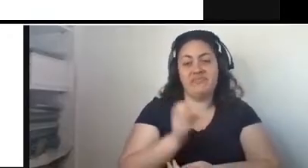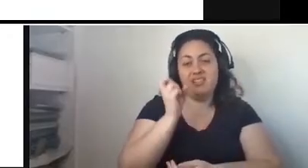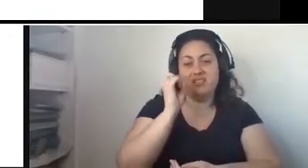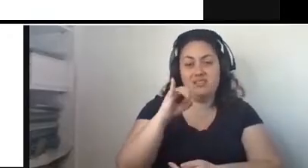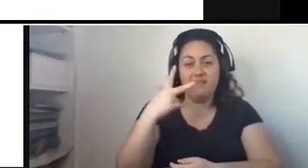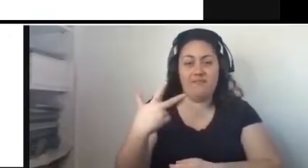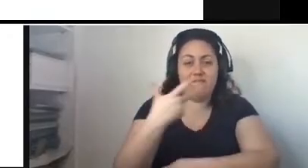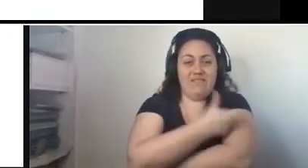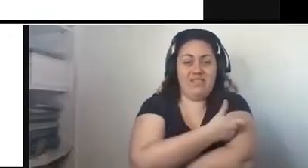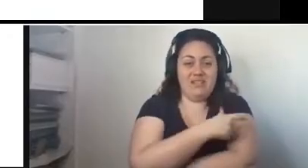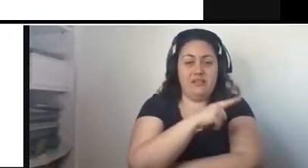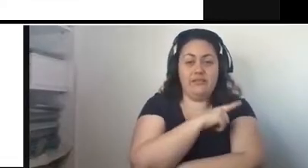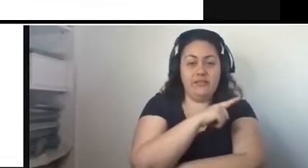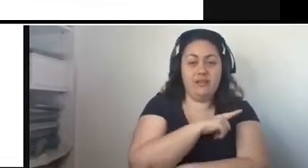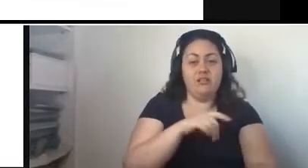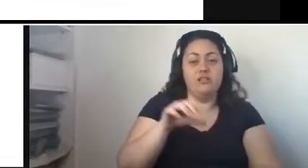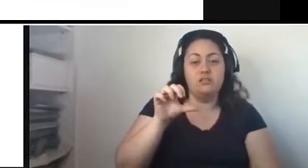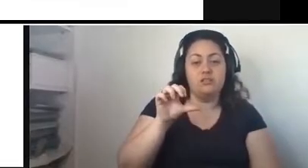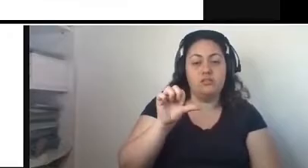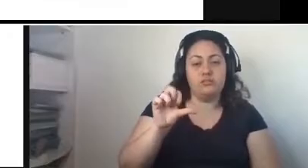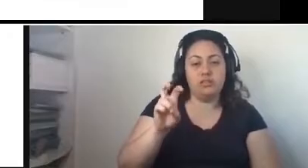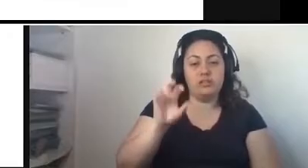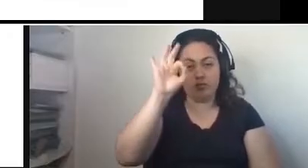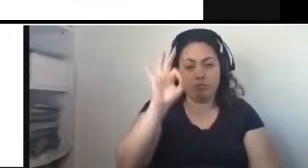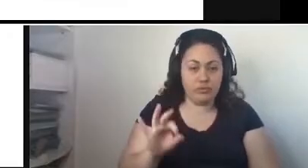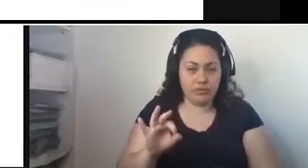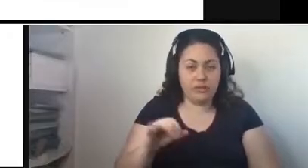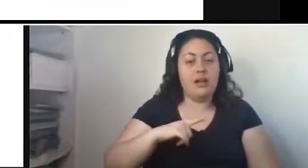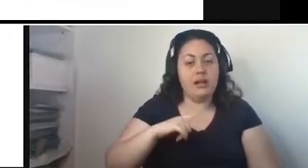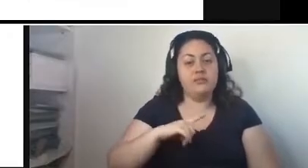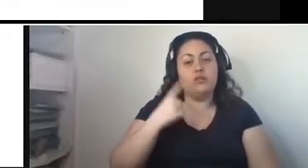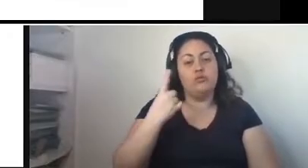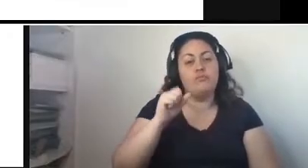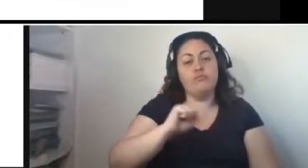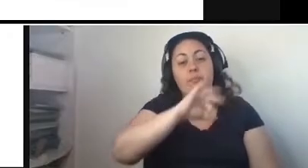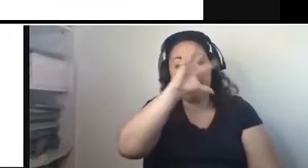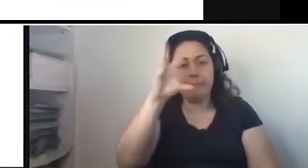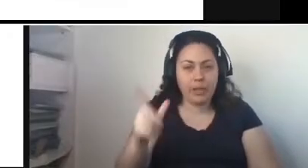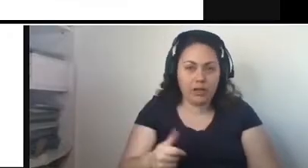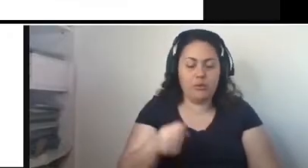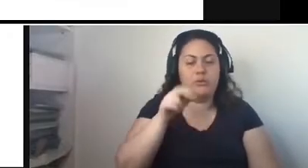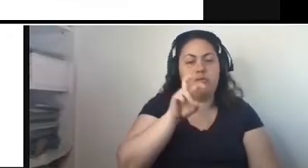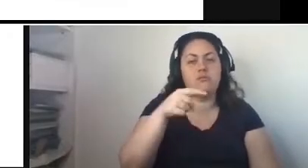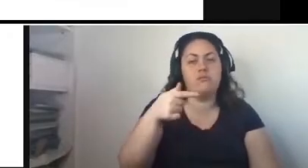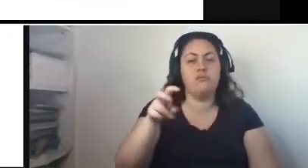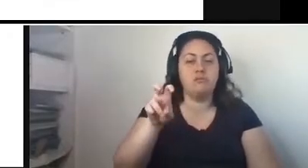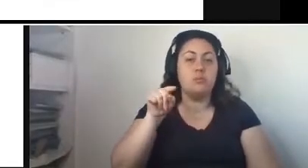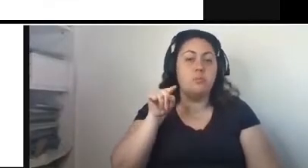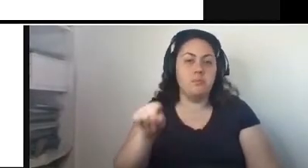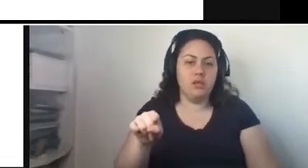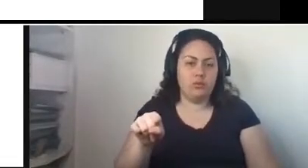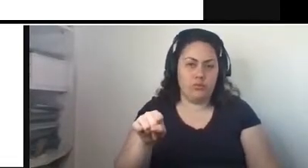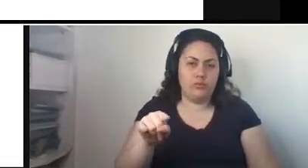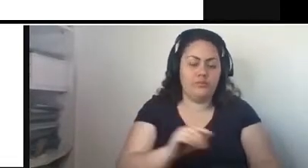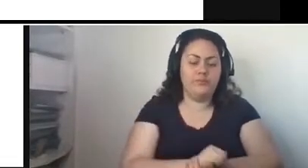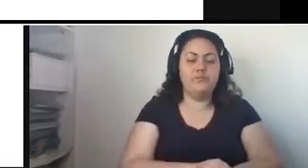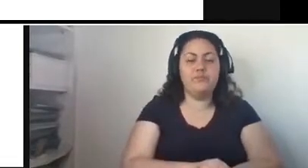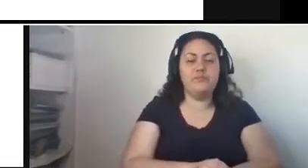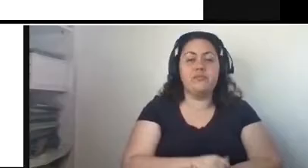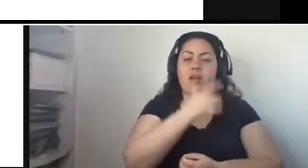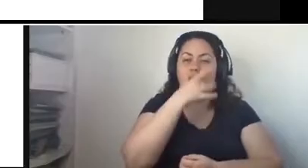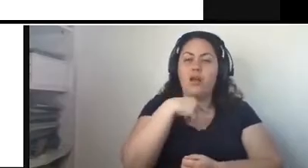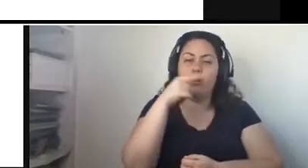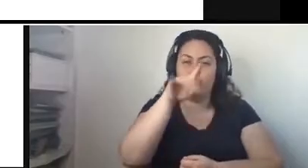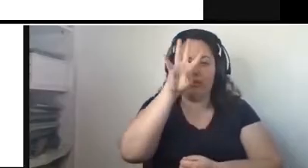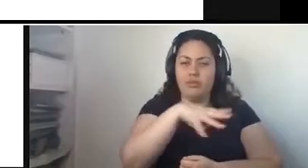95% de eficácia, aí nós teremos 1 milhão e 575 mil casos. Bom, eu acho que essa tabela, esses